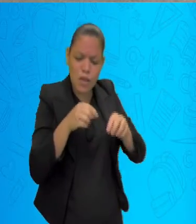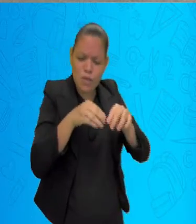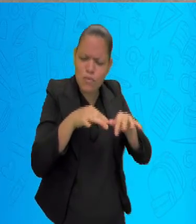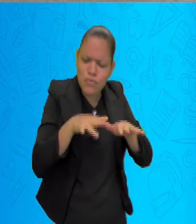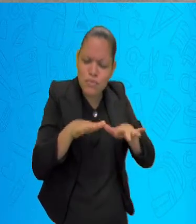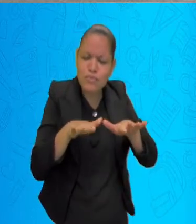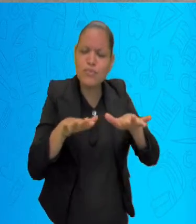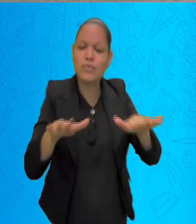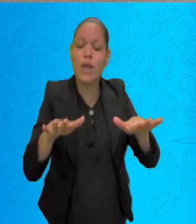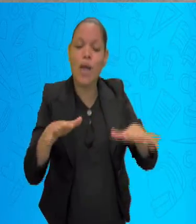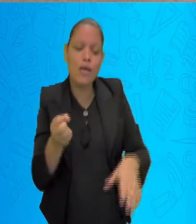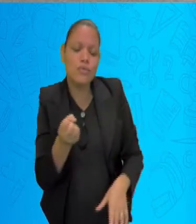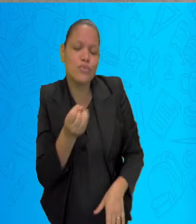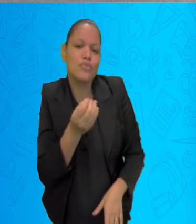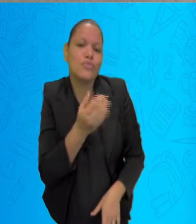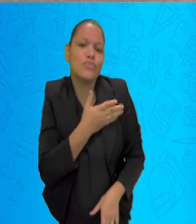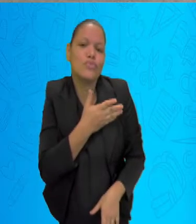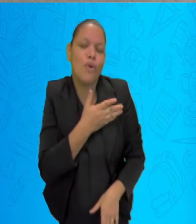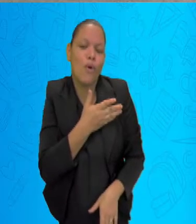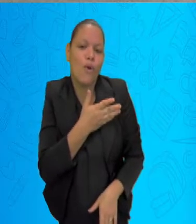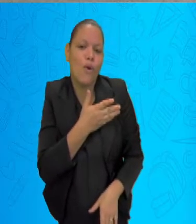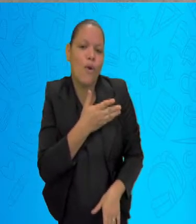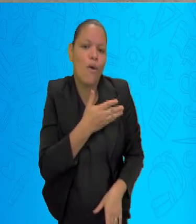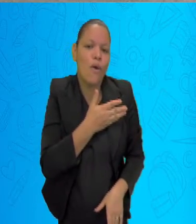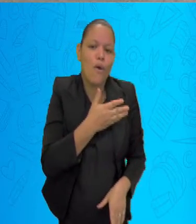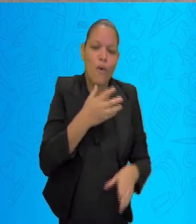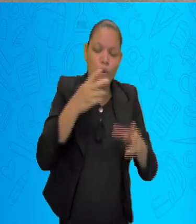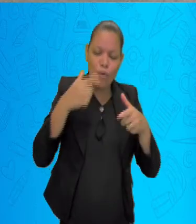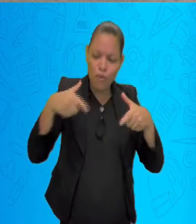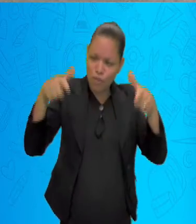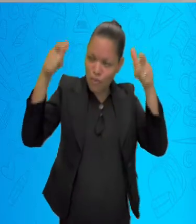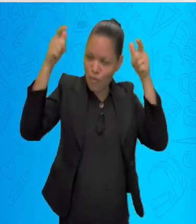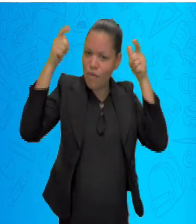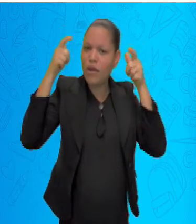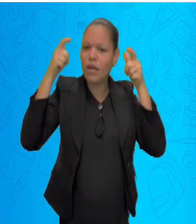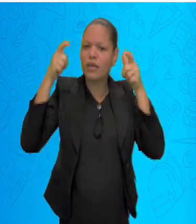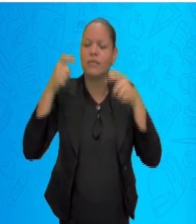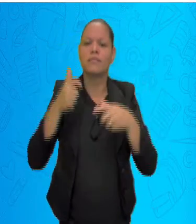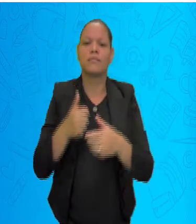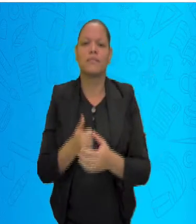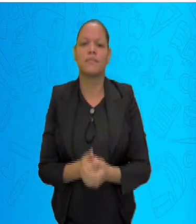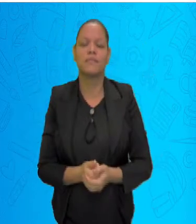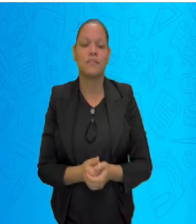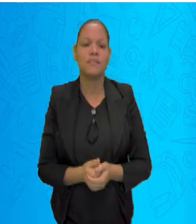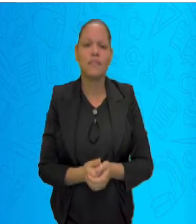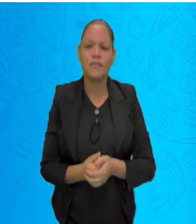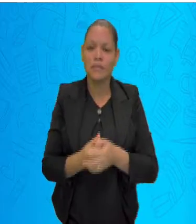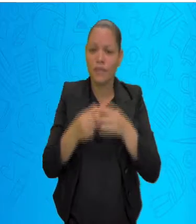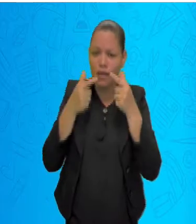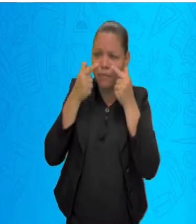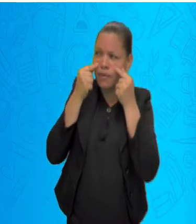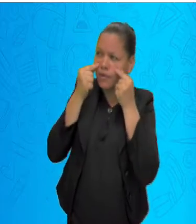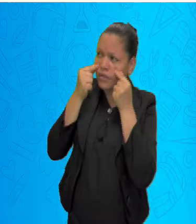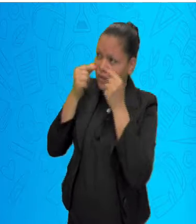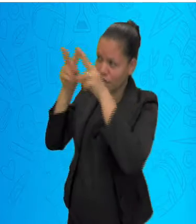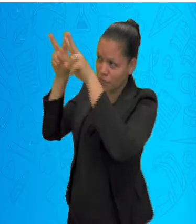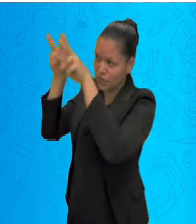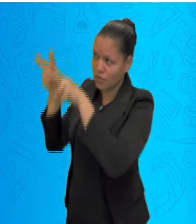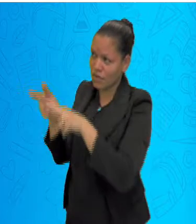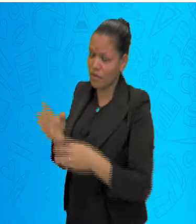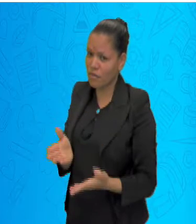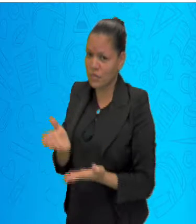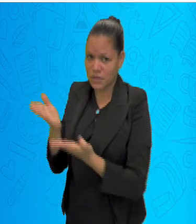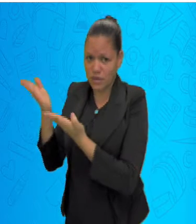Podemos observar agora a independência na América do Sul. A independência na América ocorreram de várias